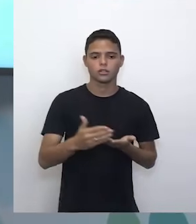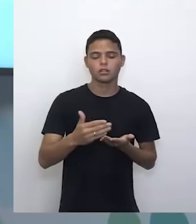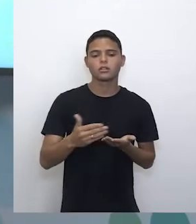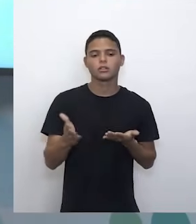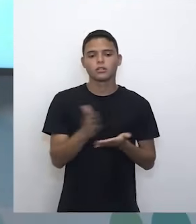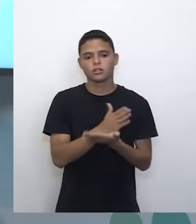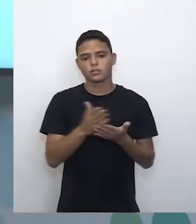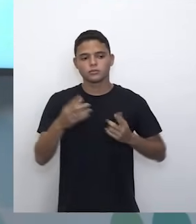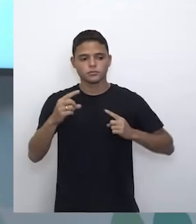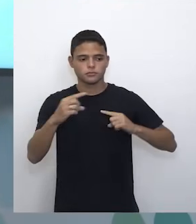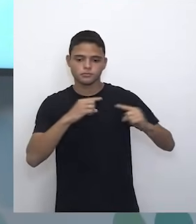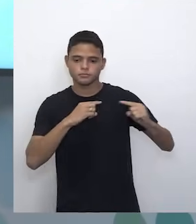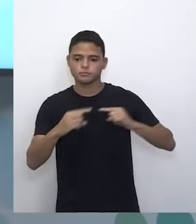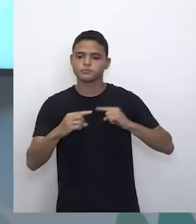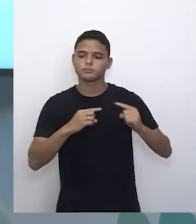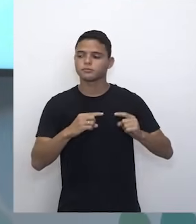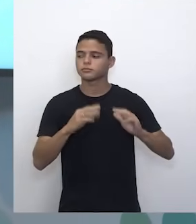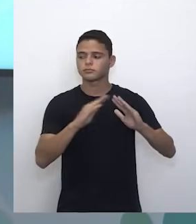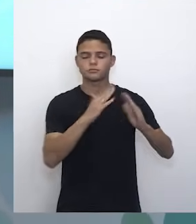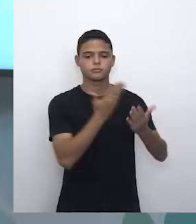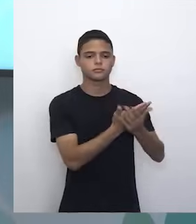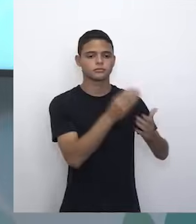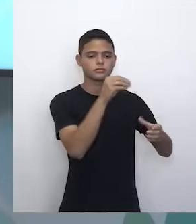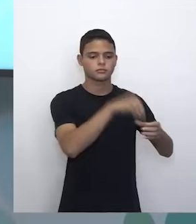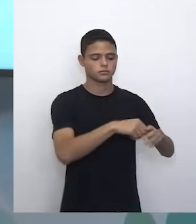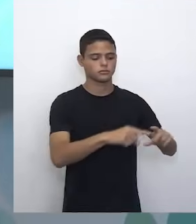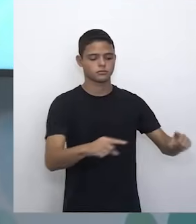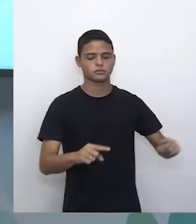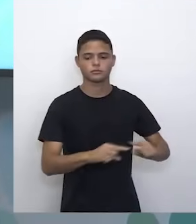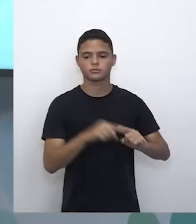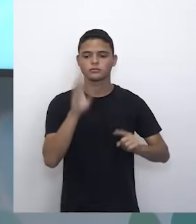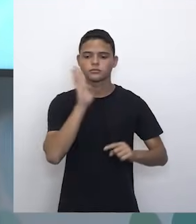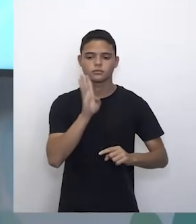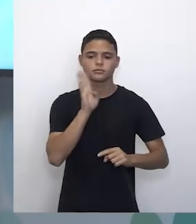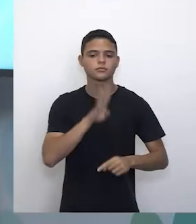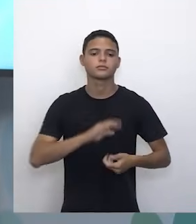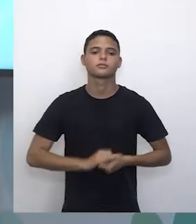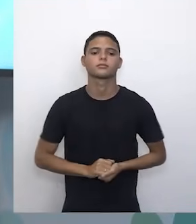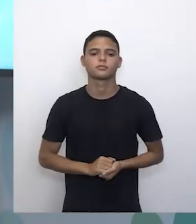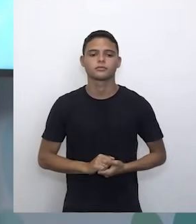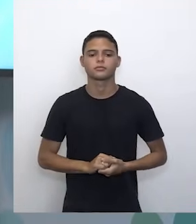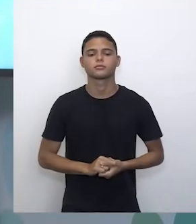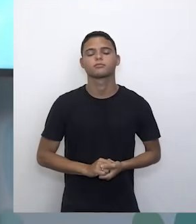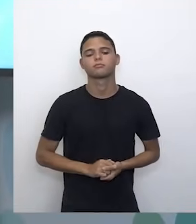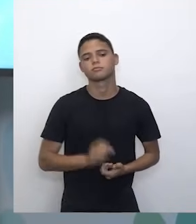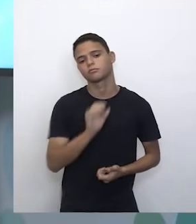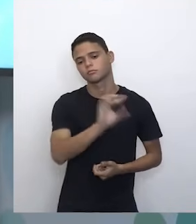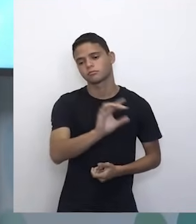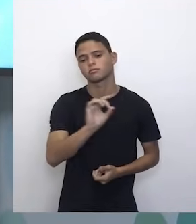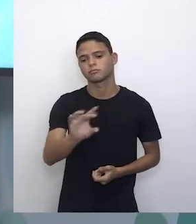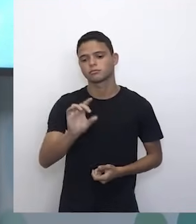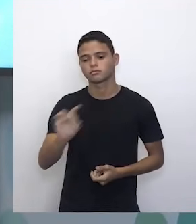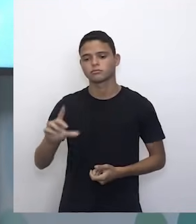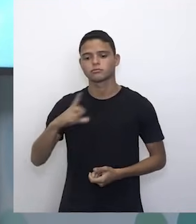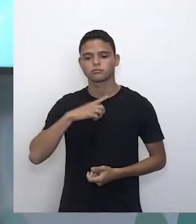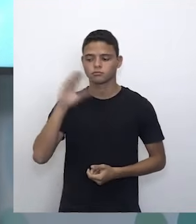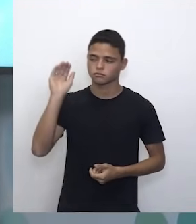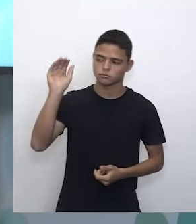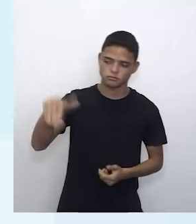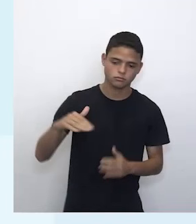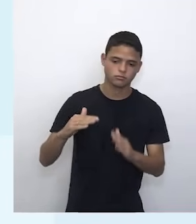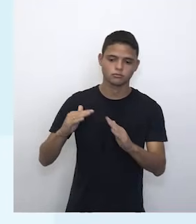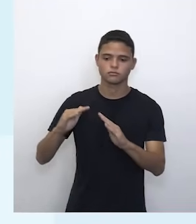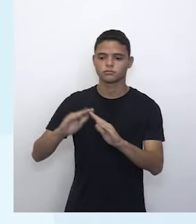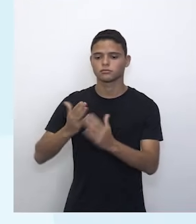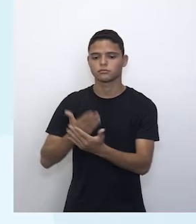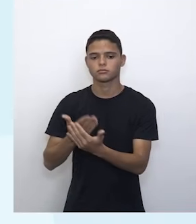discussão na sala de aula ficar bacaninha aí com vocês, com a realidade que cada um tem aí na sala de aula. A habilidade, só para